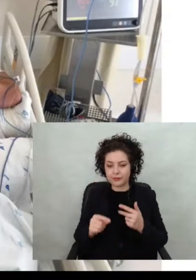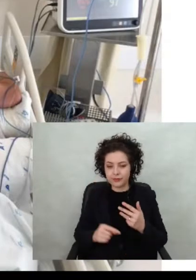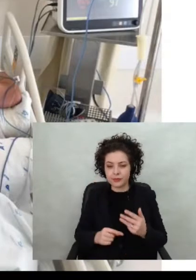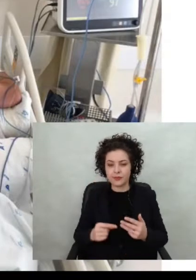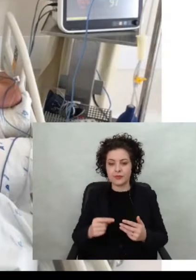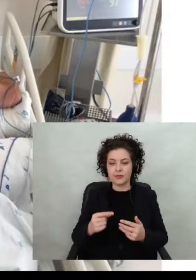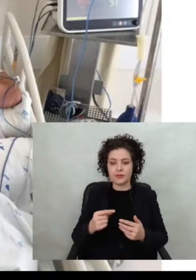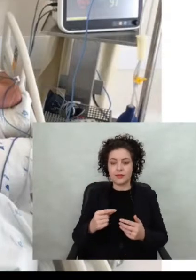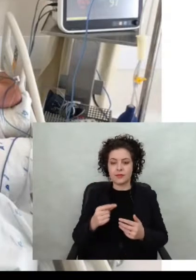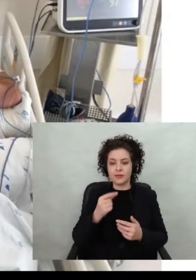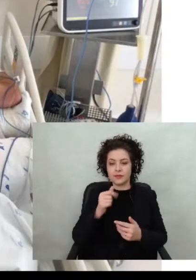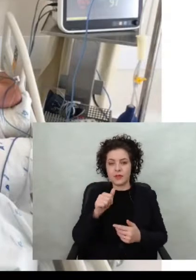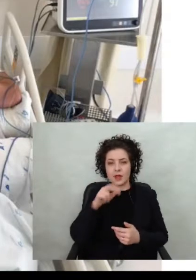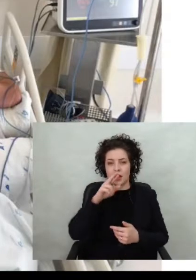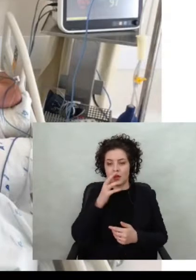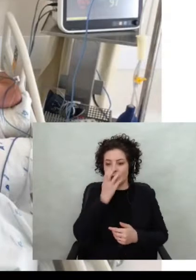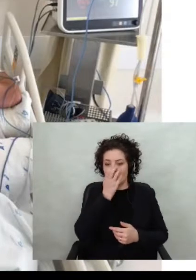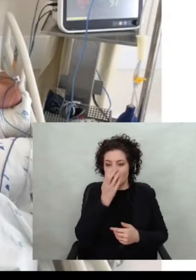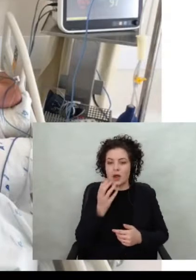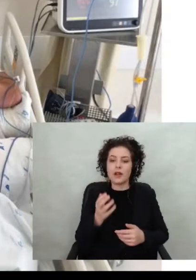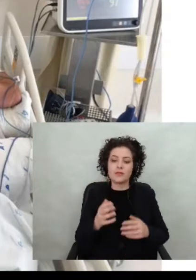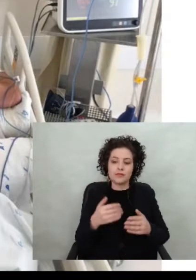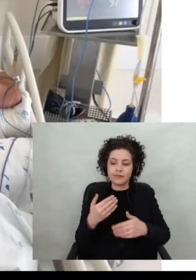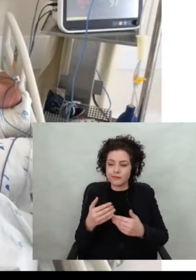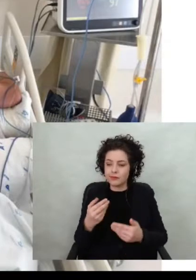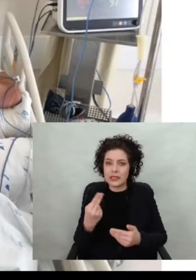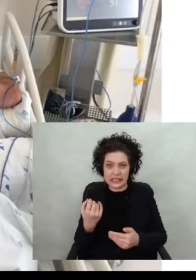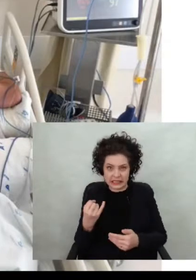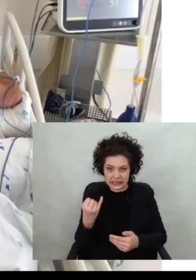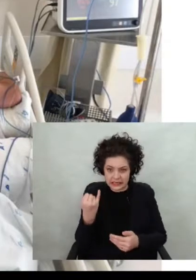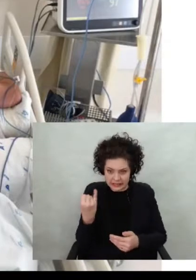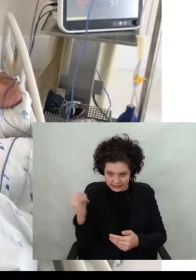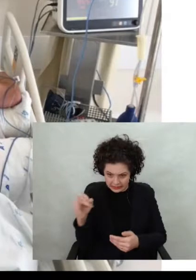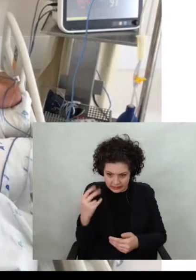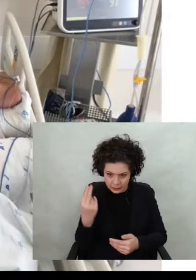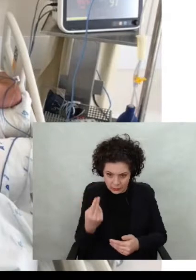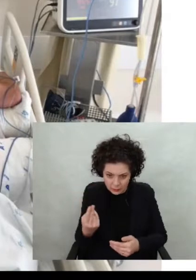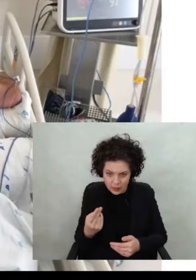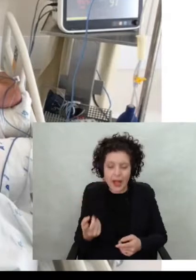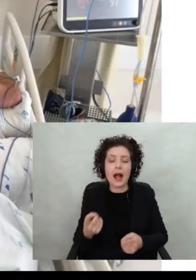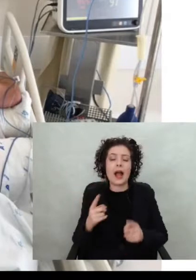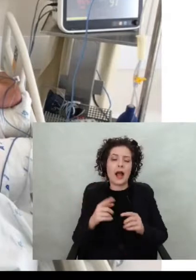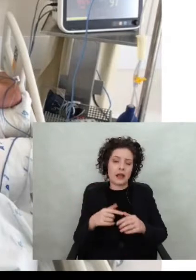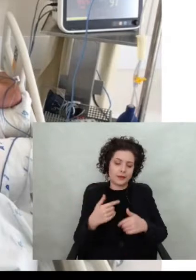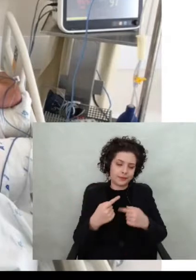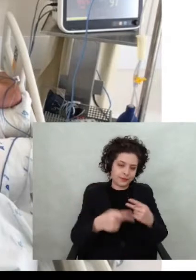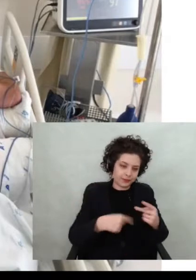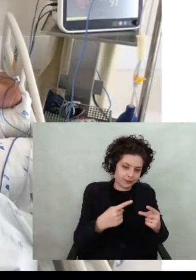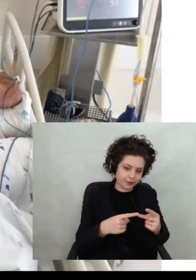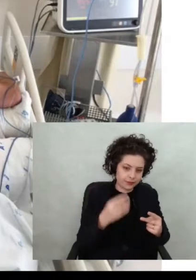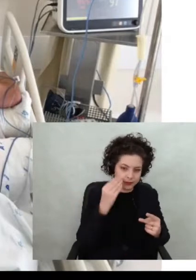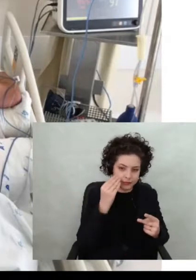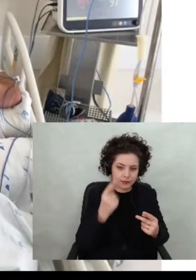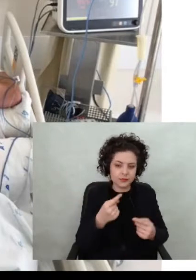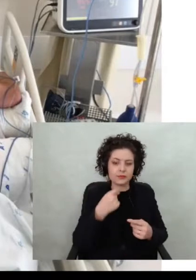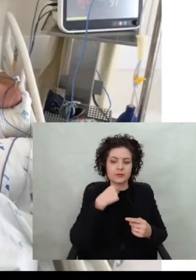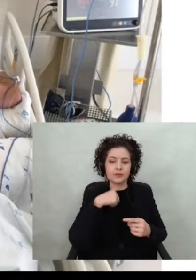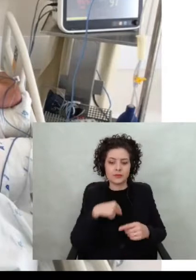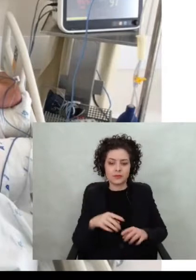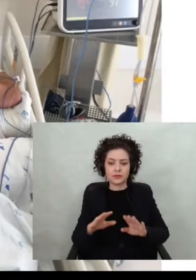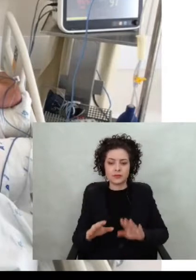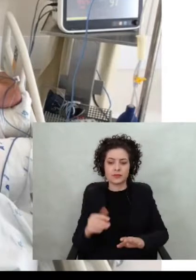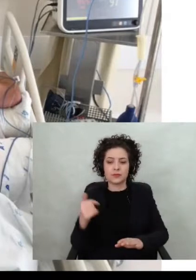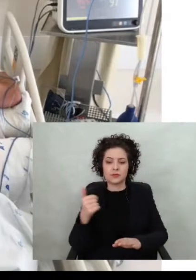nós precisamos intubar o nosso paciente e colocá-lo em ventilação mecânica. E aqui vai ser muito importante usar o conhecimento que nós já temos hoje